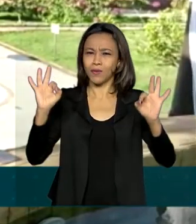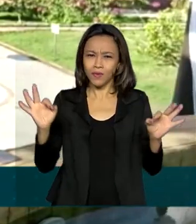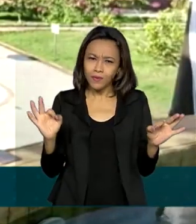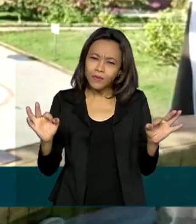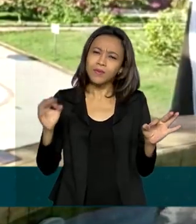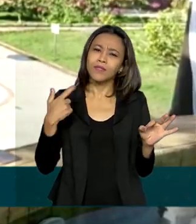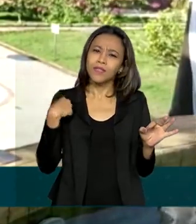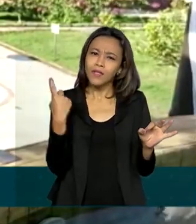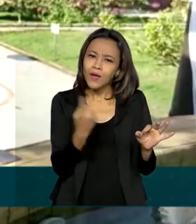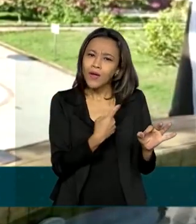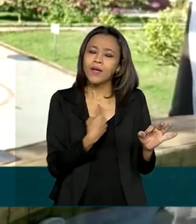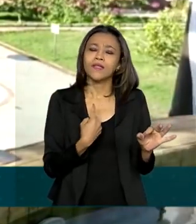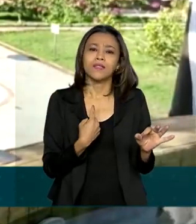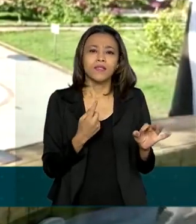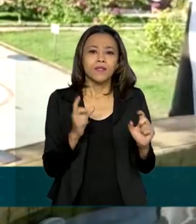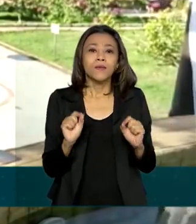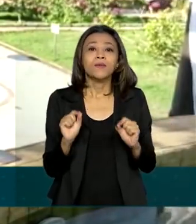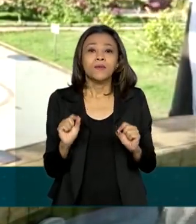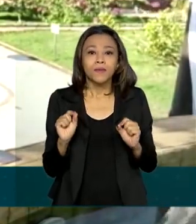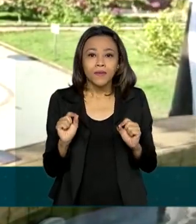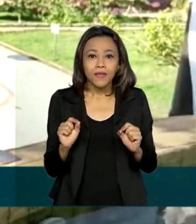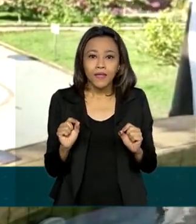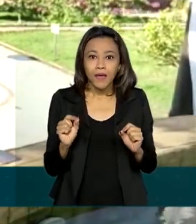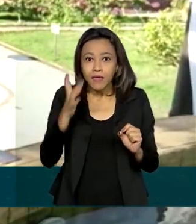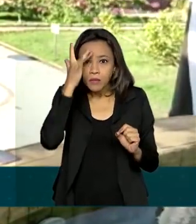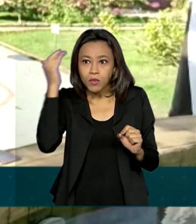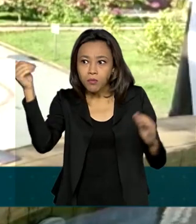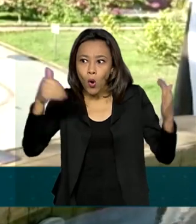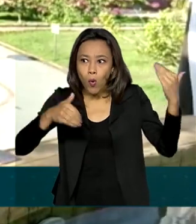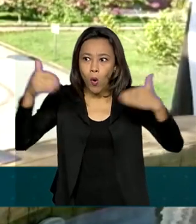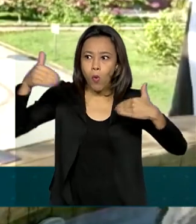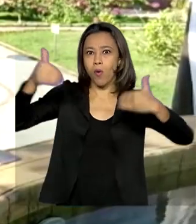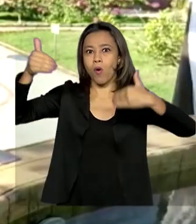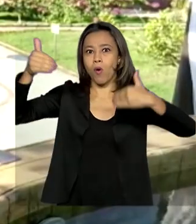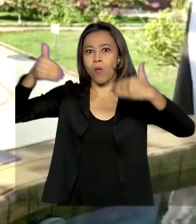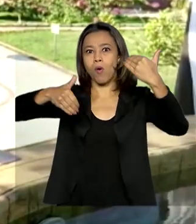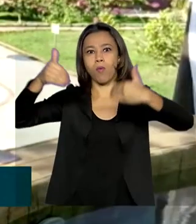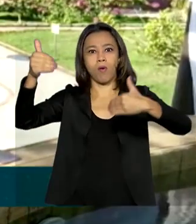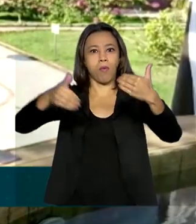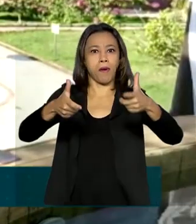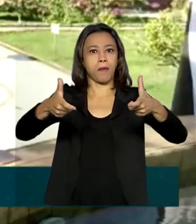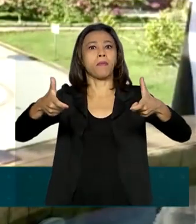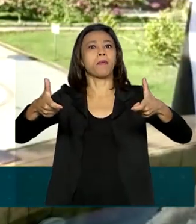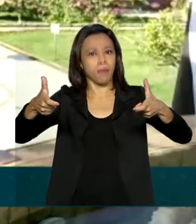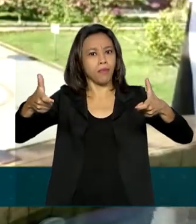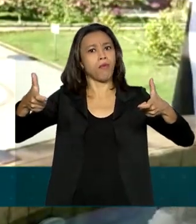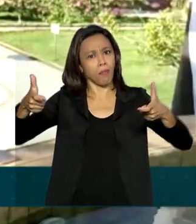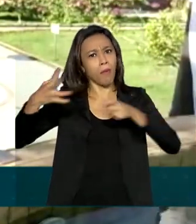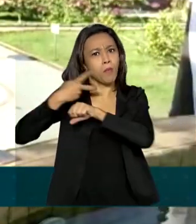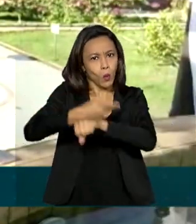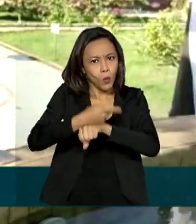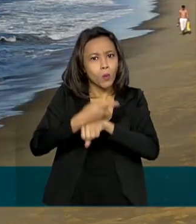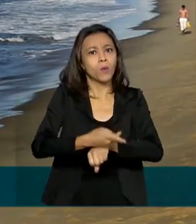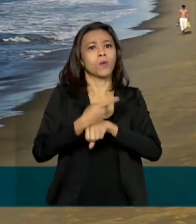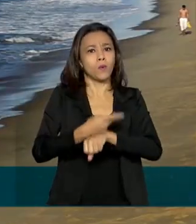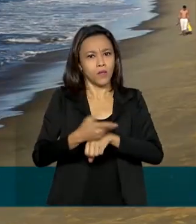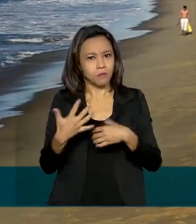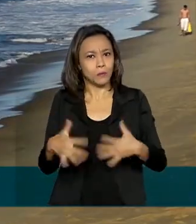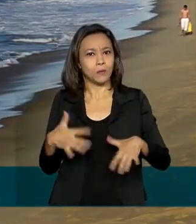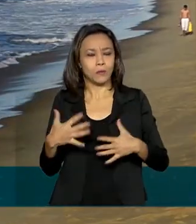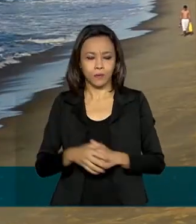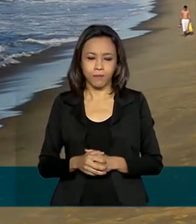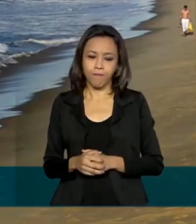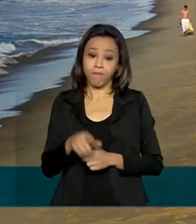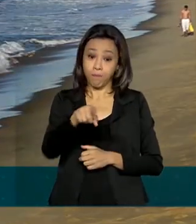aumento de hóspedes tem sido constante, a procura tem sido constante. O